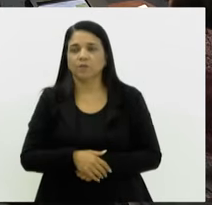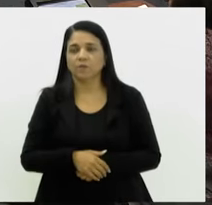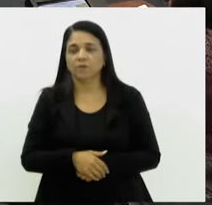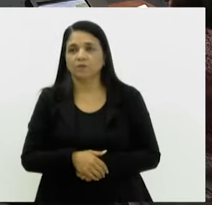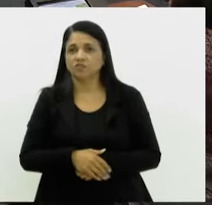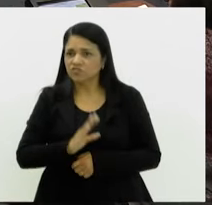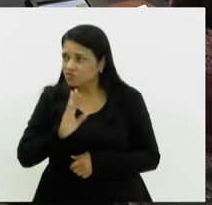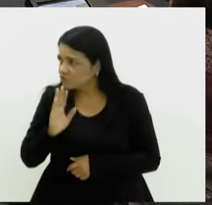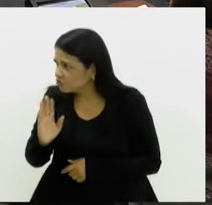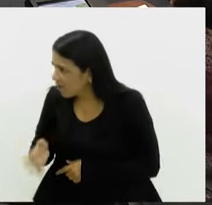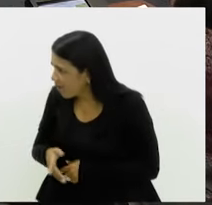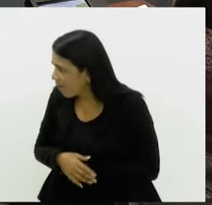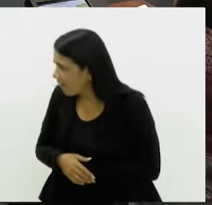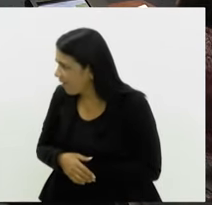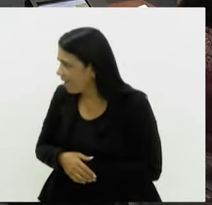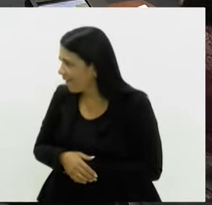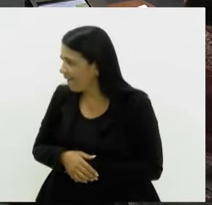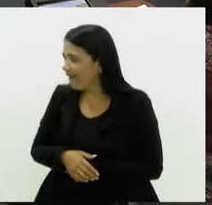Já?